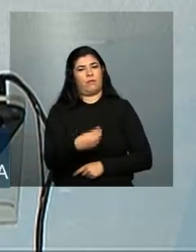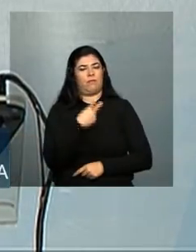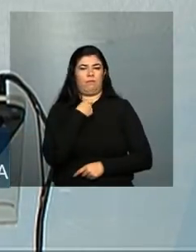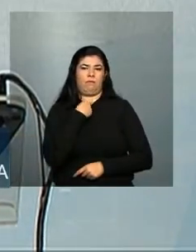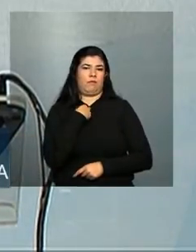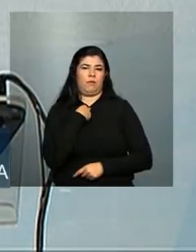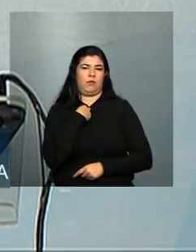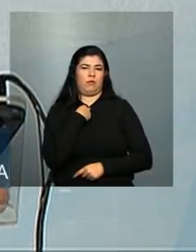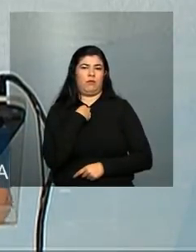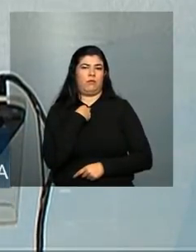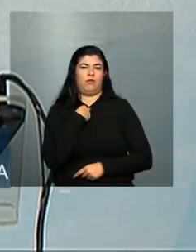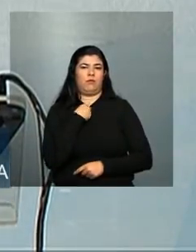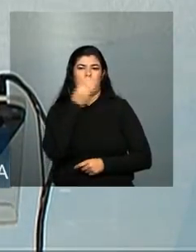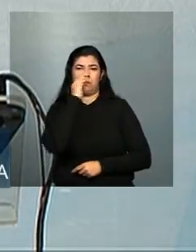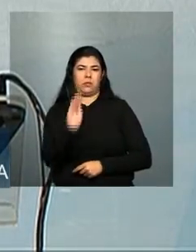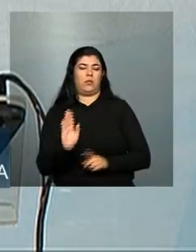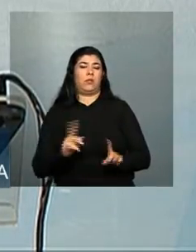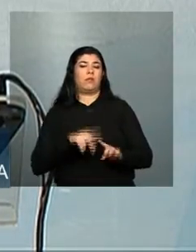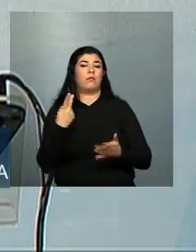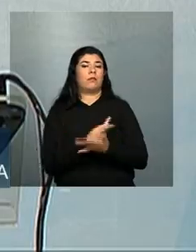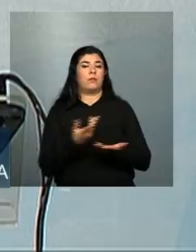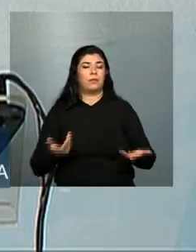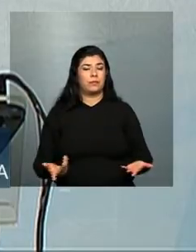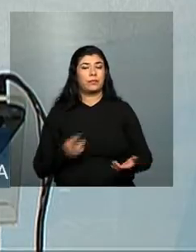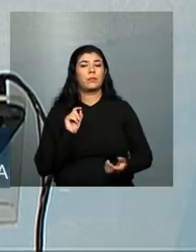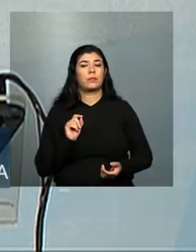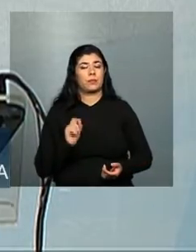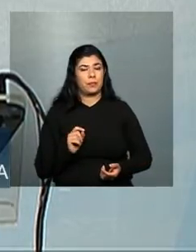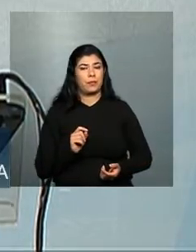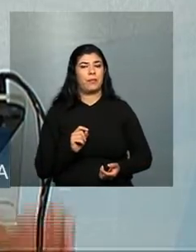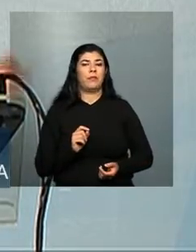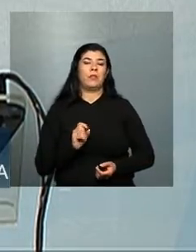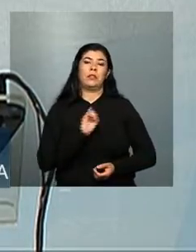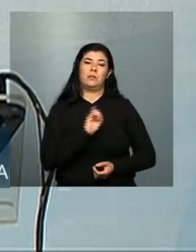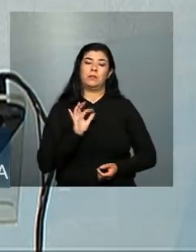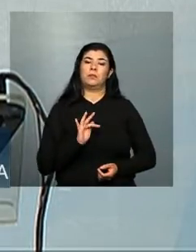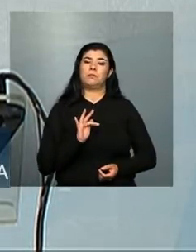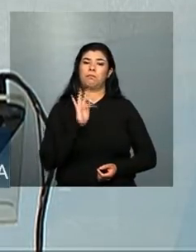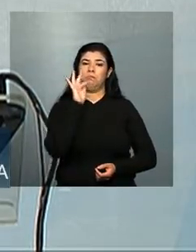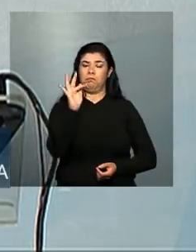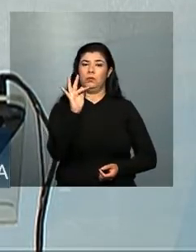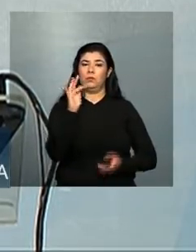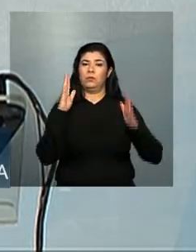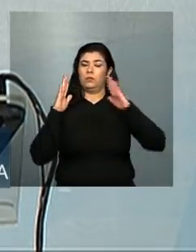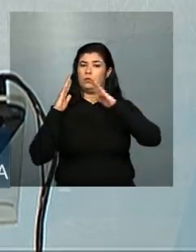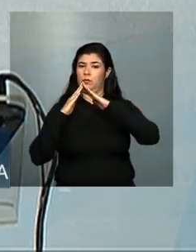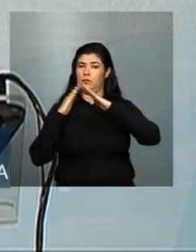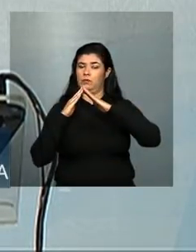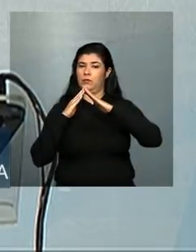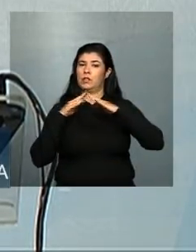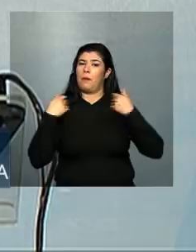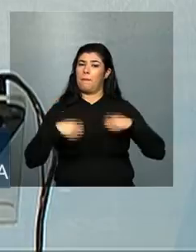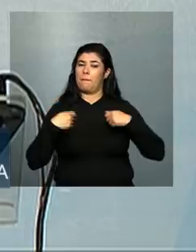conversa. Então, o que que acontece? Acontece que a casa tem de estar